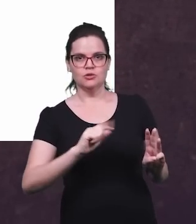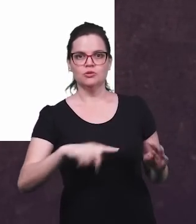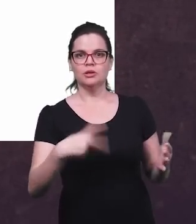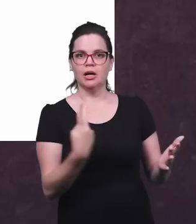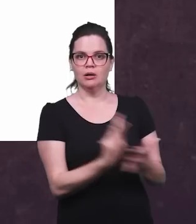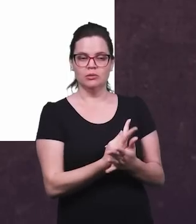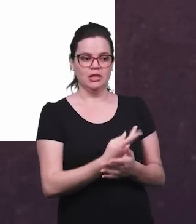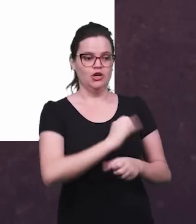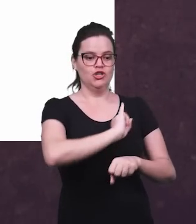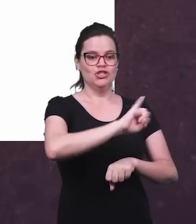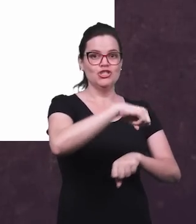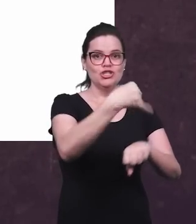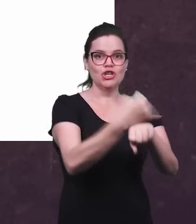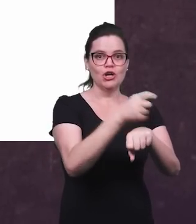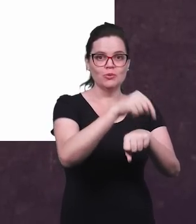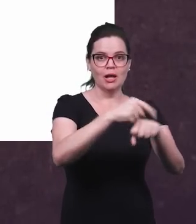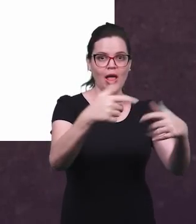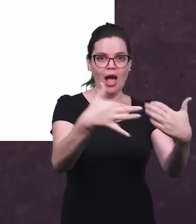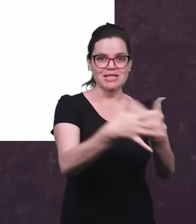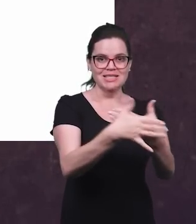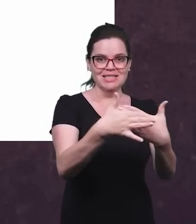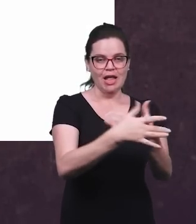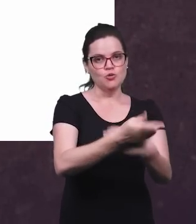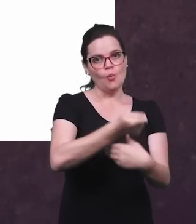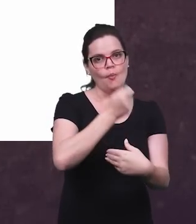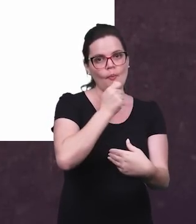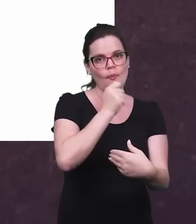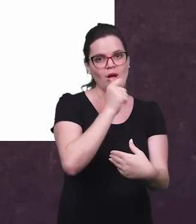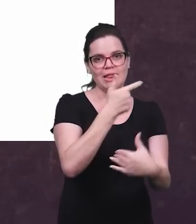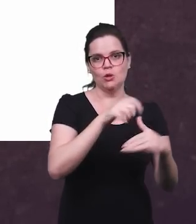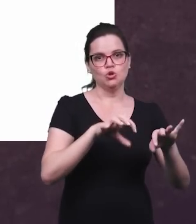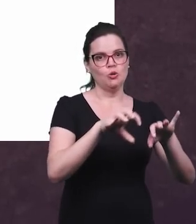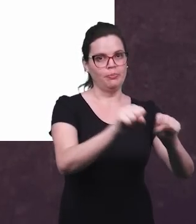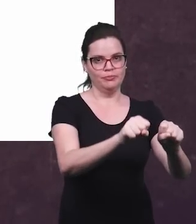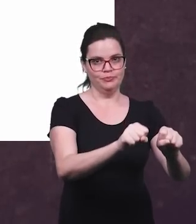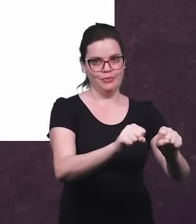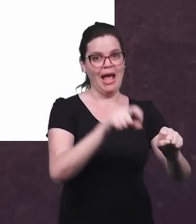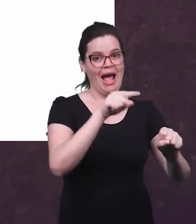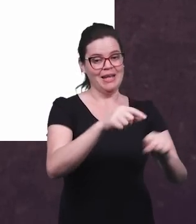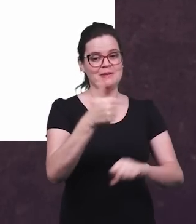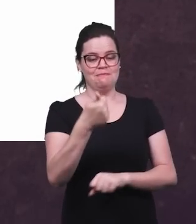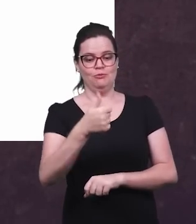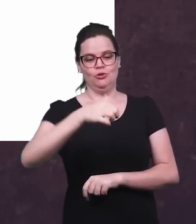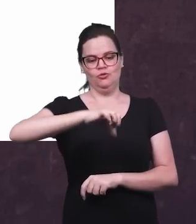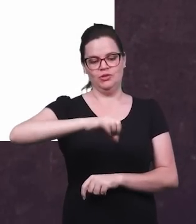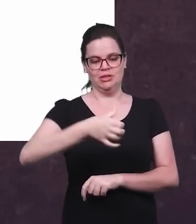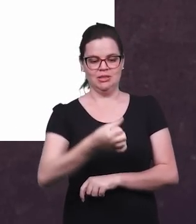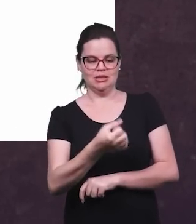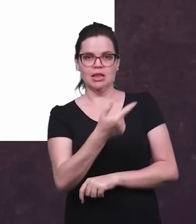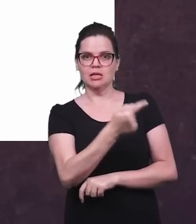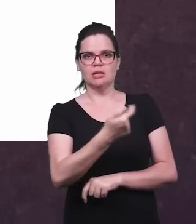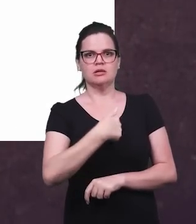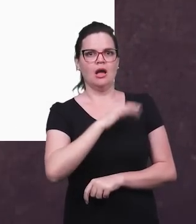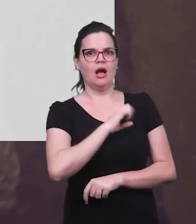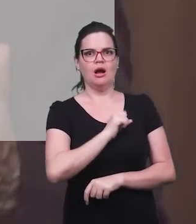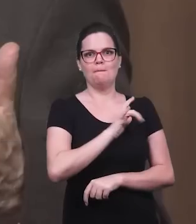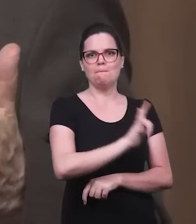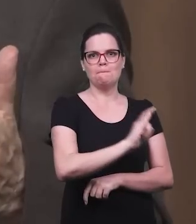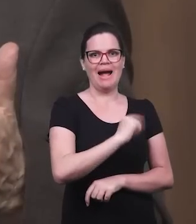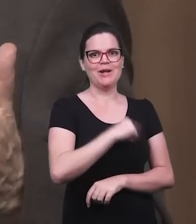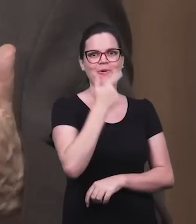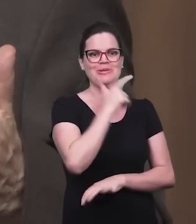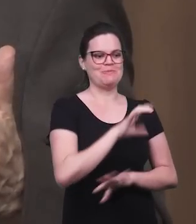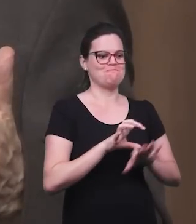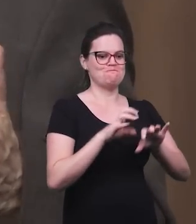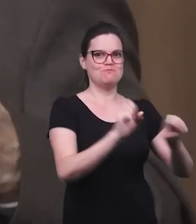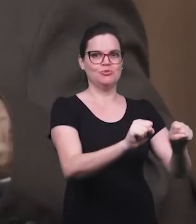velha de Jerusalém. Foi um ato grandioso, porque eles Eles amam Jerusalém porque ela é a